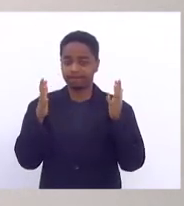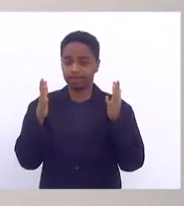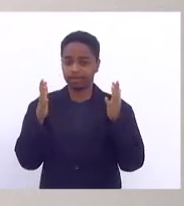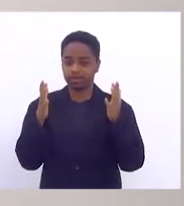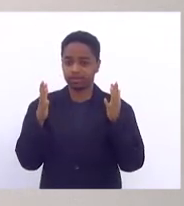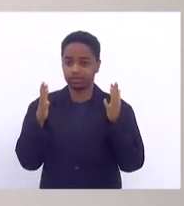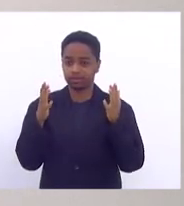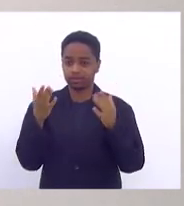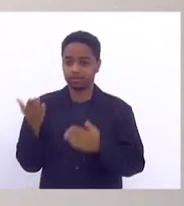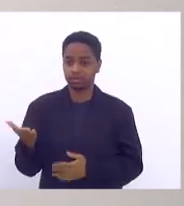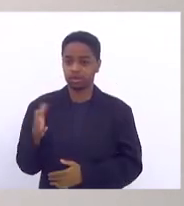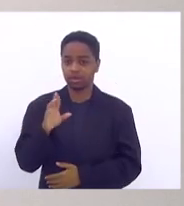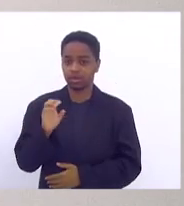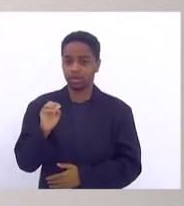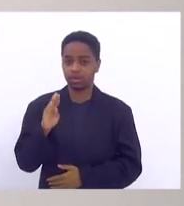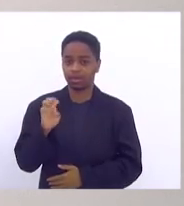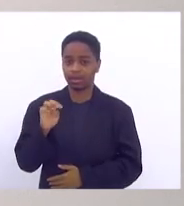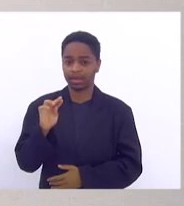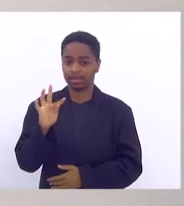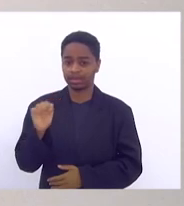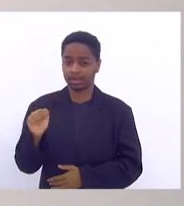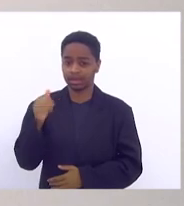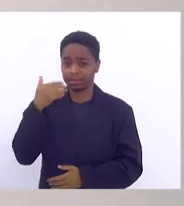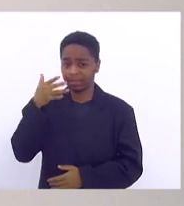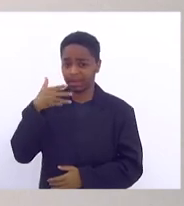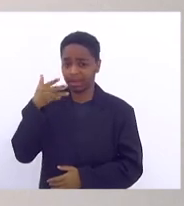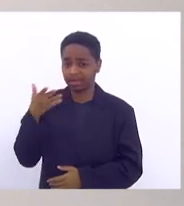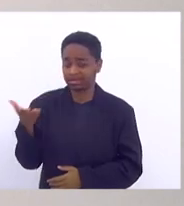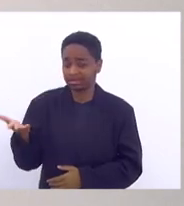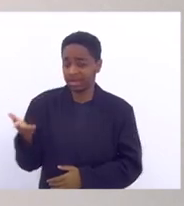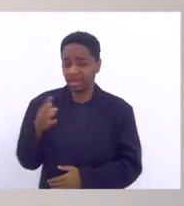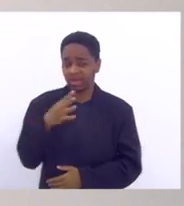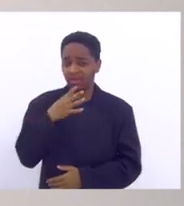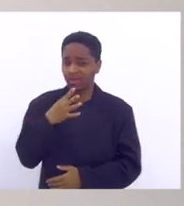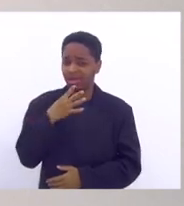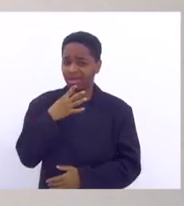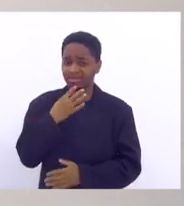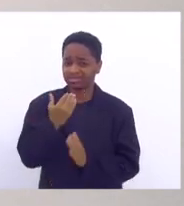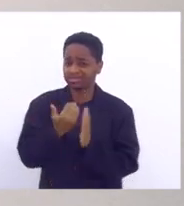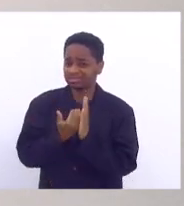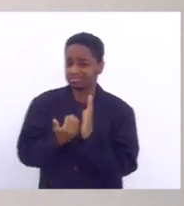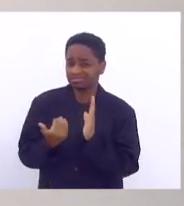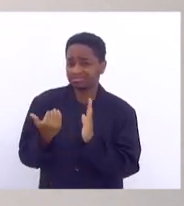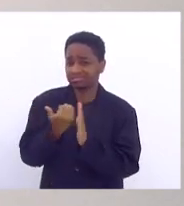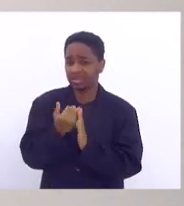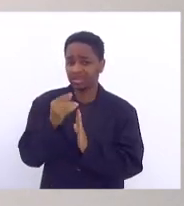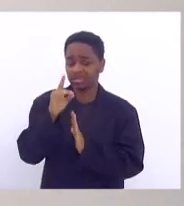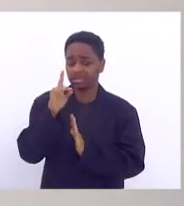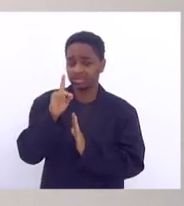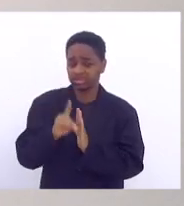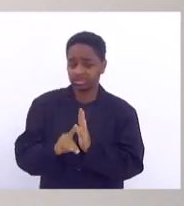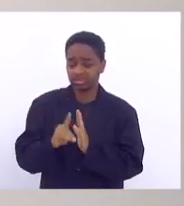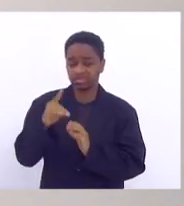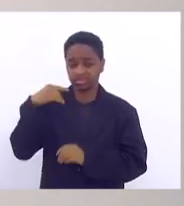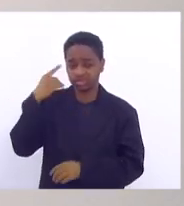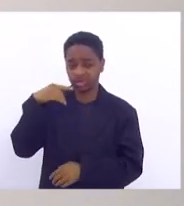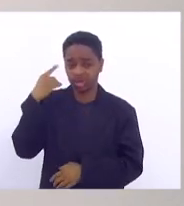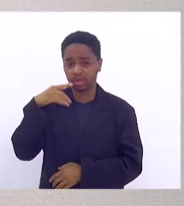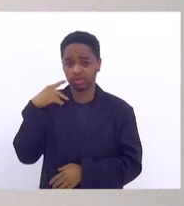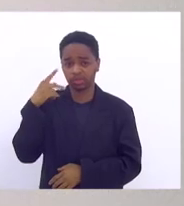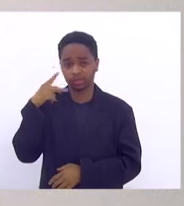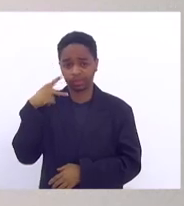Dra Roberta Simões é palestrante Ela conhece como ninguém direito parlamentar uma das maiores